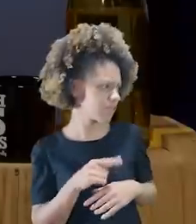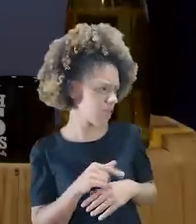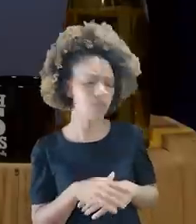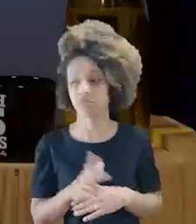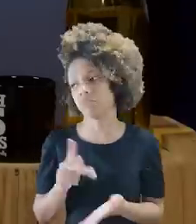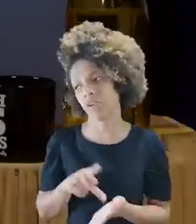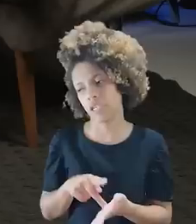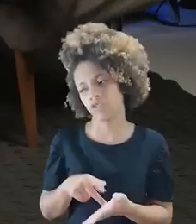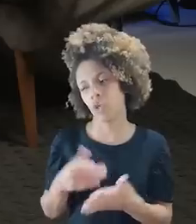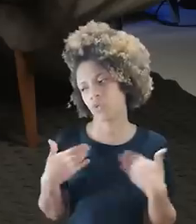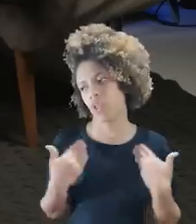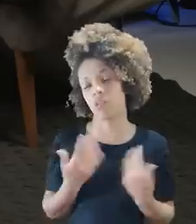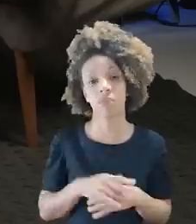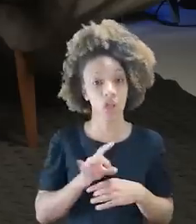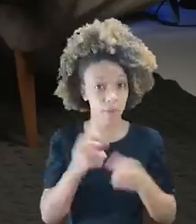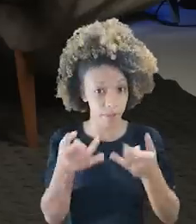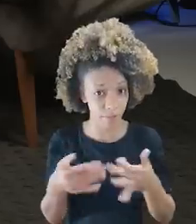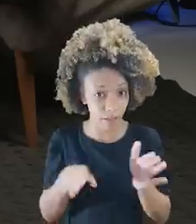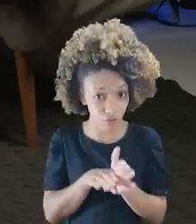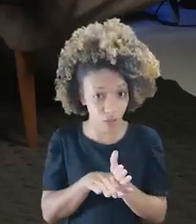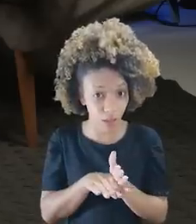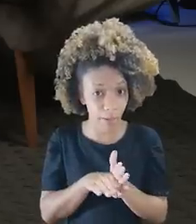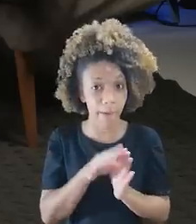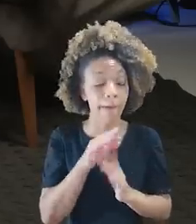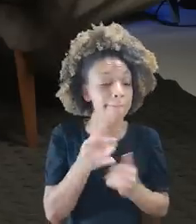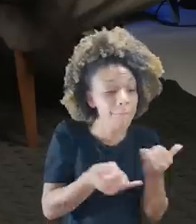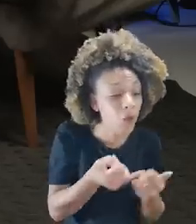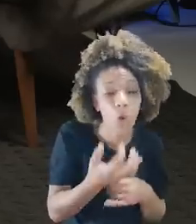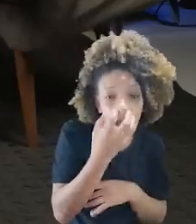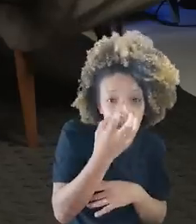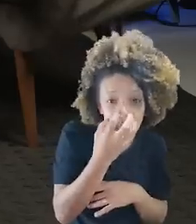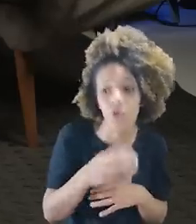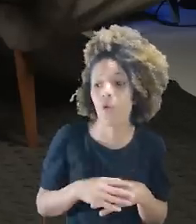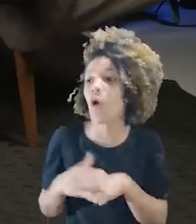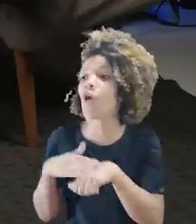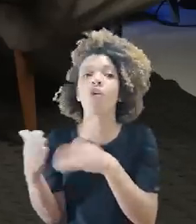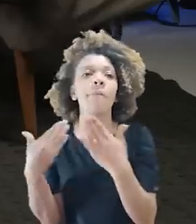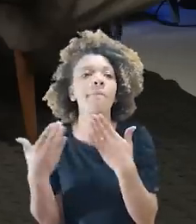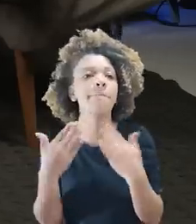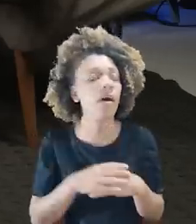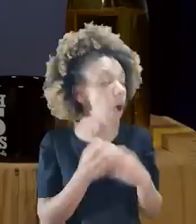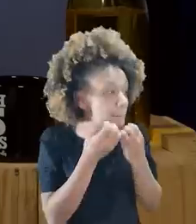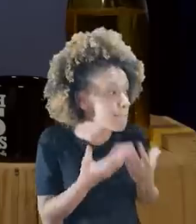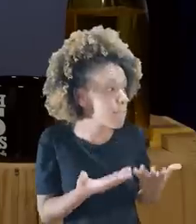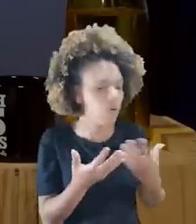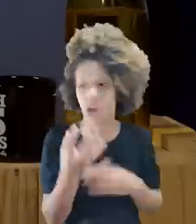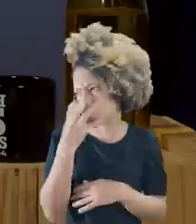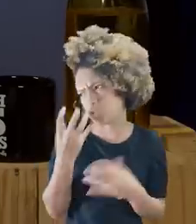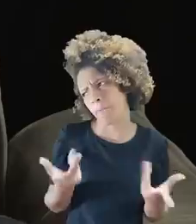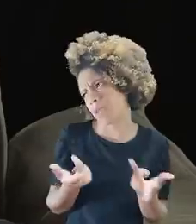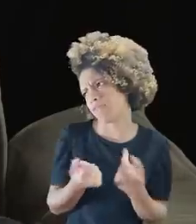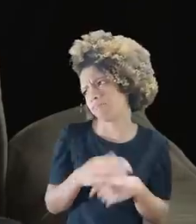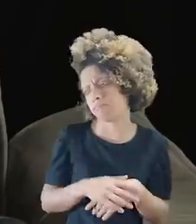assim é verdade eu sou assim mesmo só para explicar Ela chegou aqui já brincou com cachorro conversou para você um papo muito bom esse cachorro maravilhoso